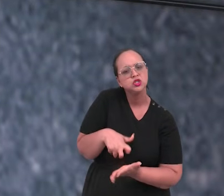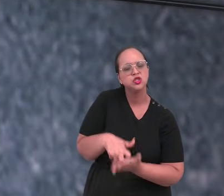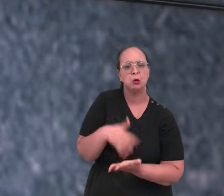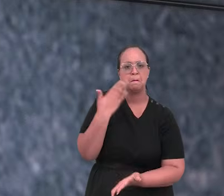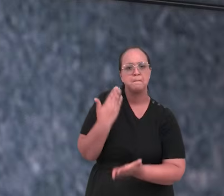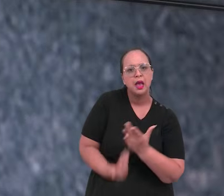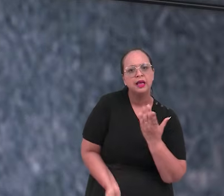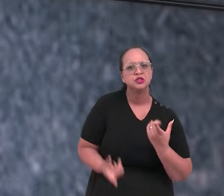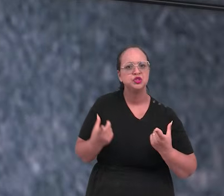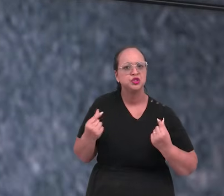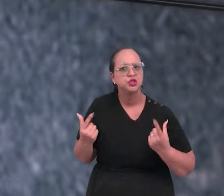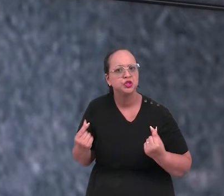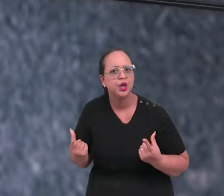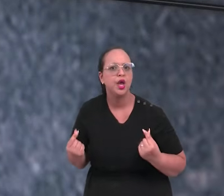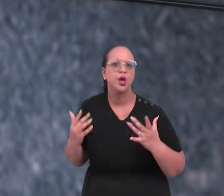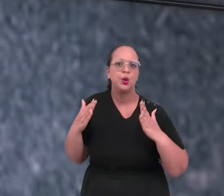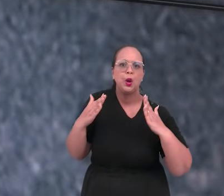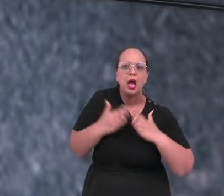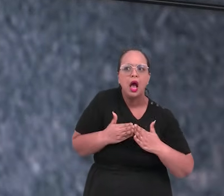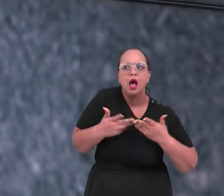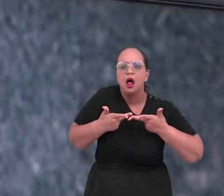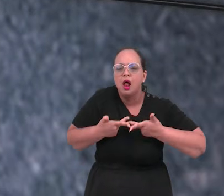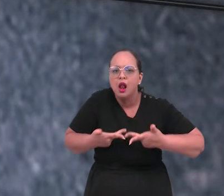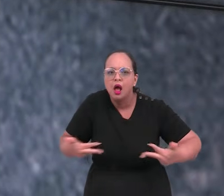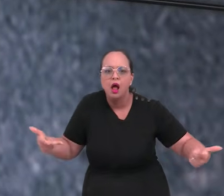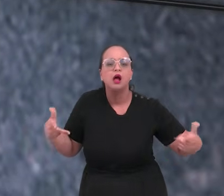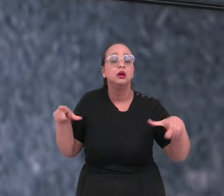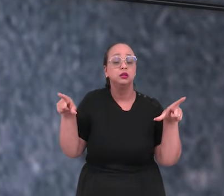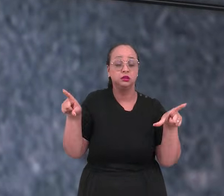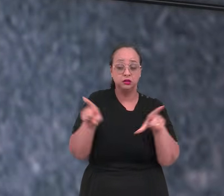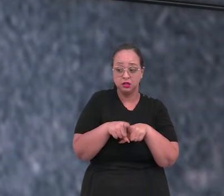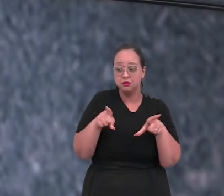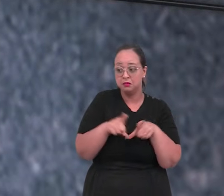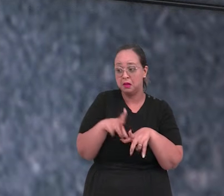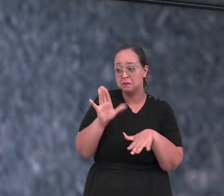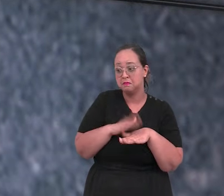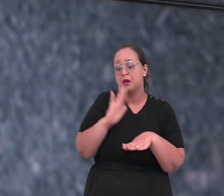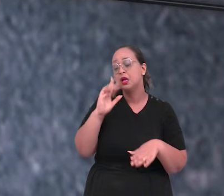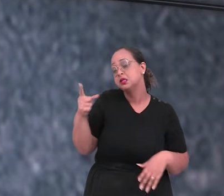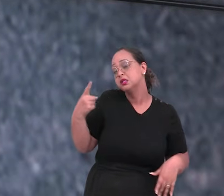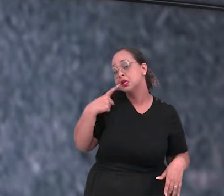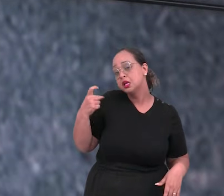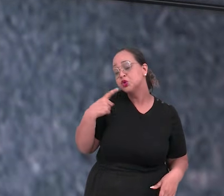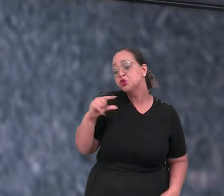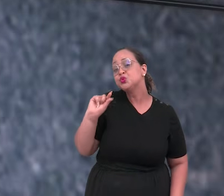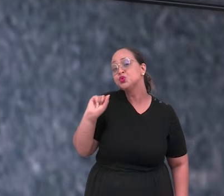dos bens. Havia, nesse contexto, uma questão interessante, que era